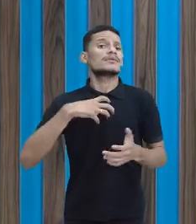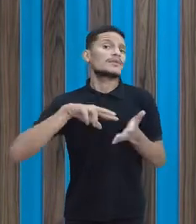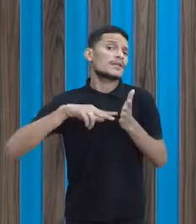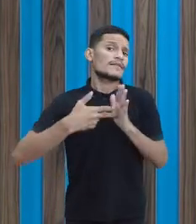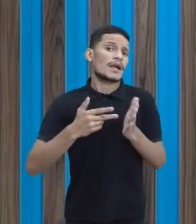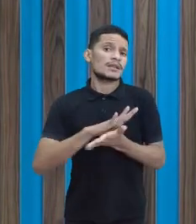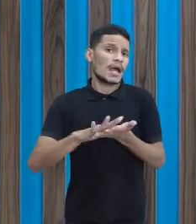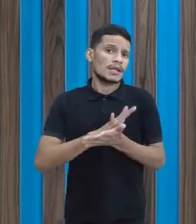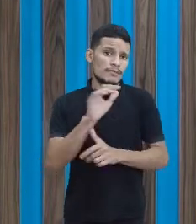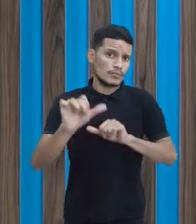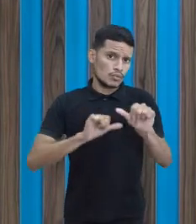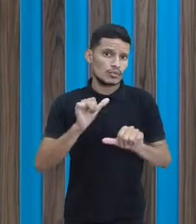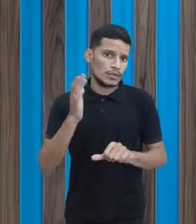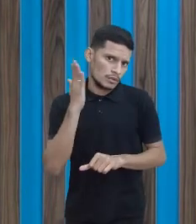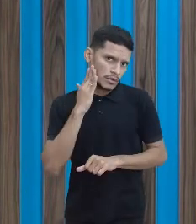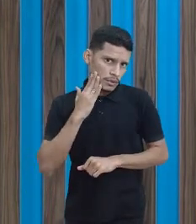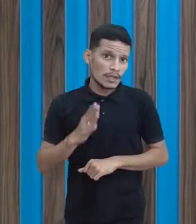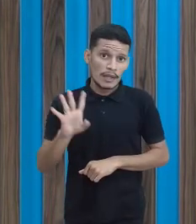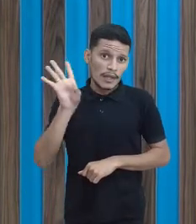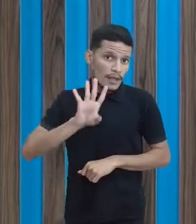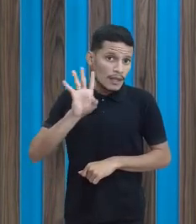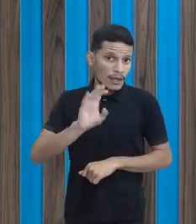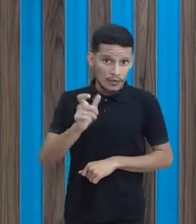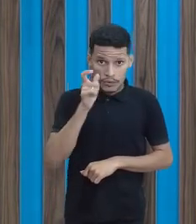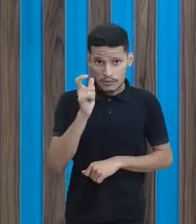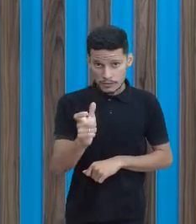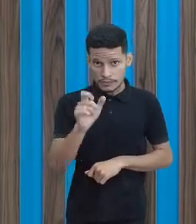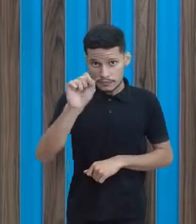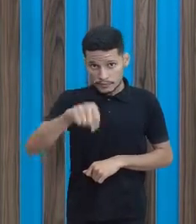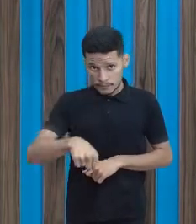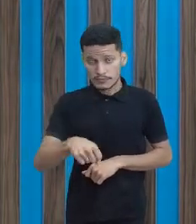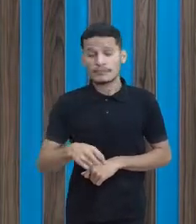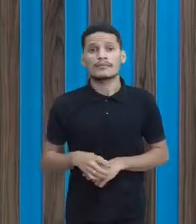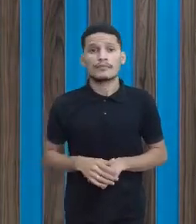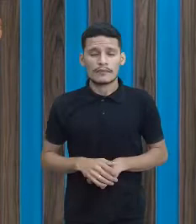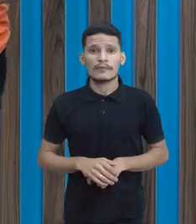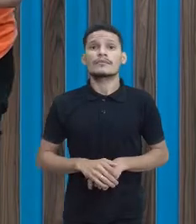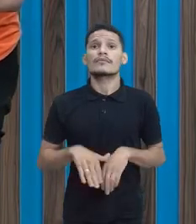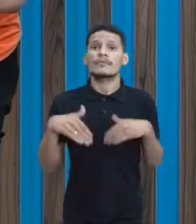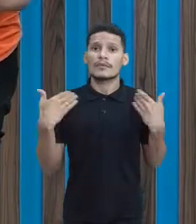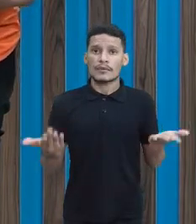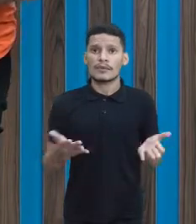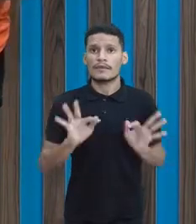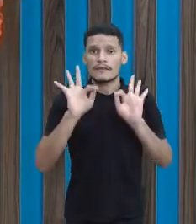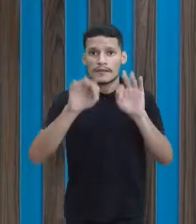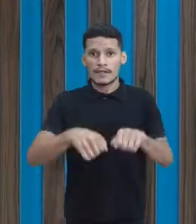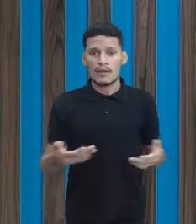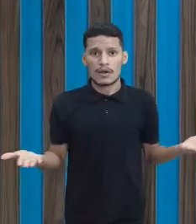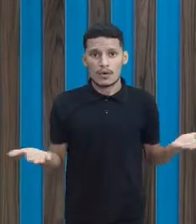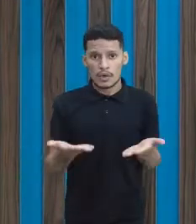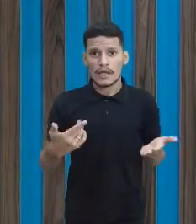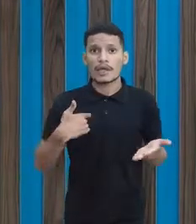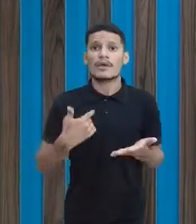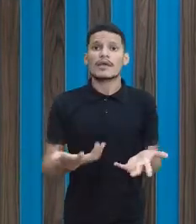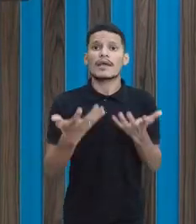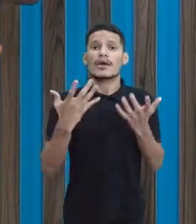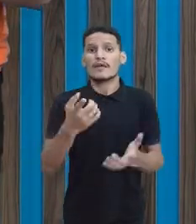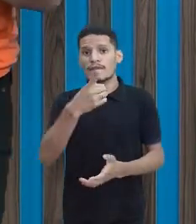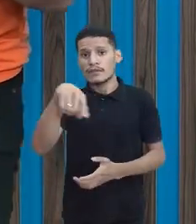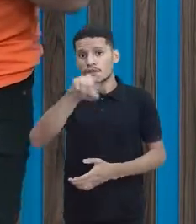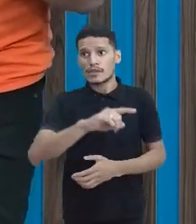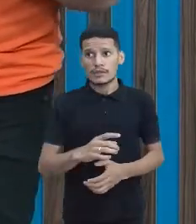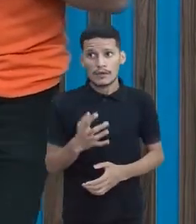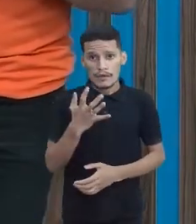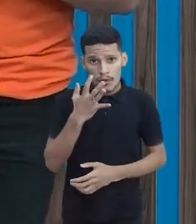vocabulário. Então não seria legal, não seria interessante? Seria. Então, para nós finalizarmos, eu queria agora que você olhasse